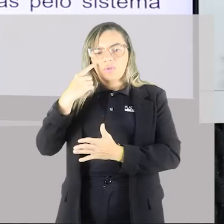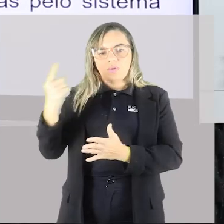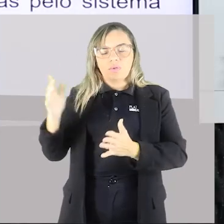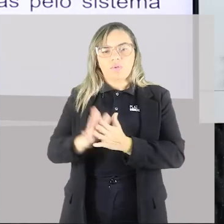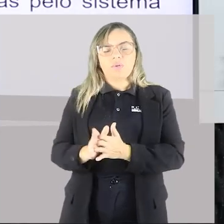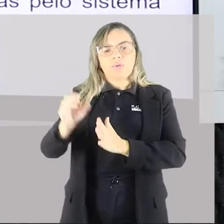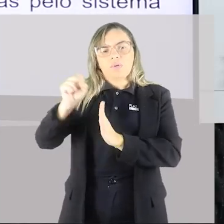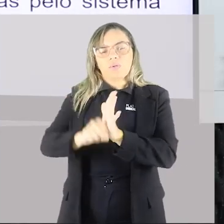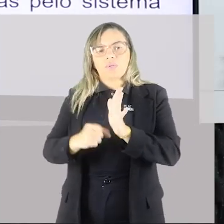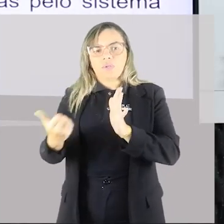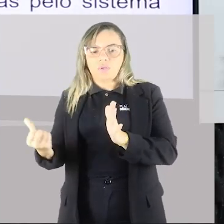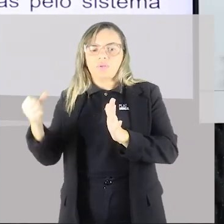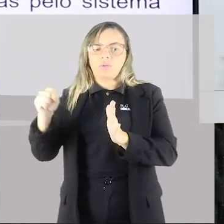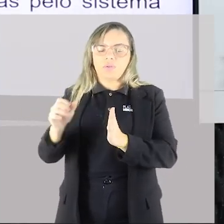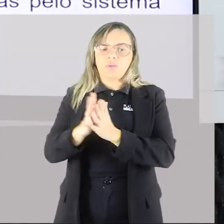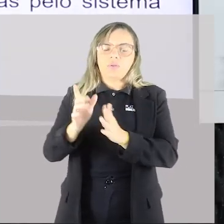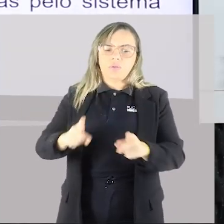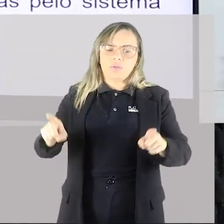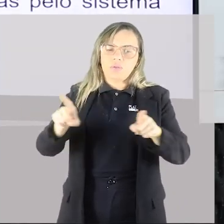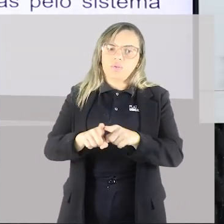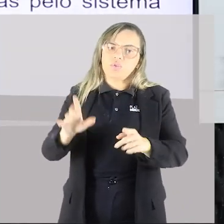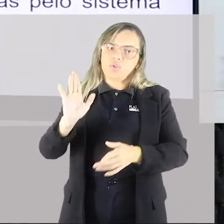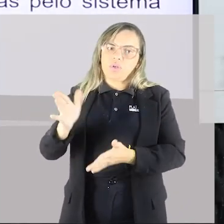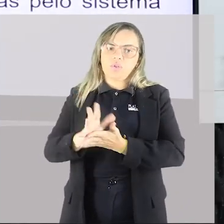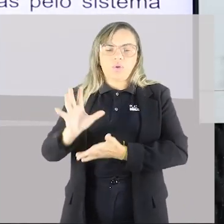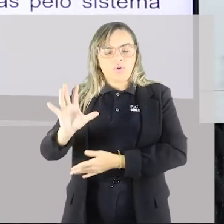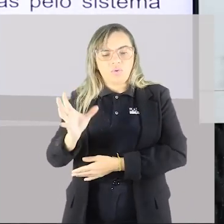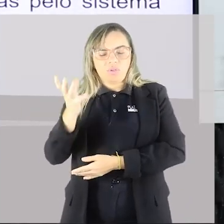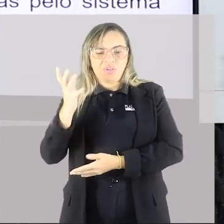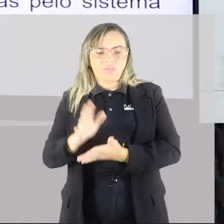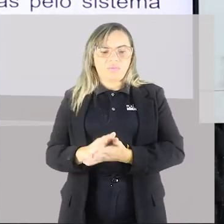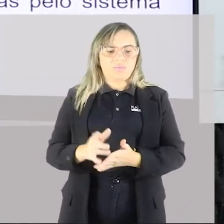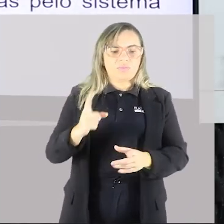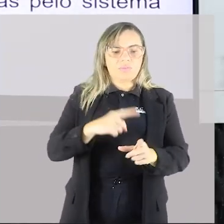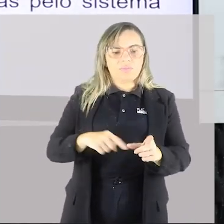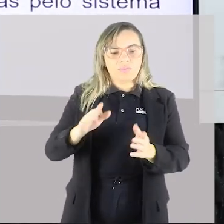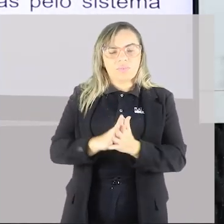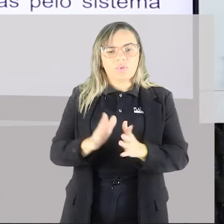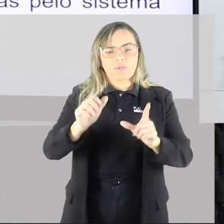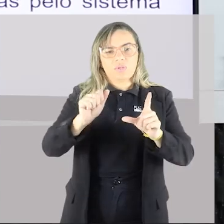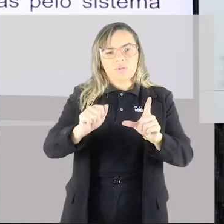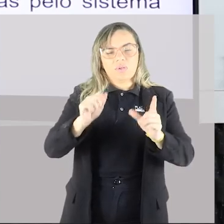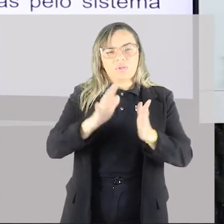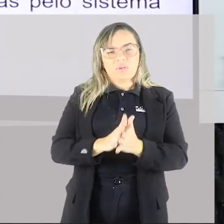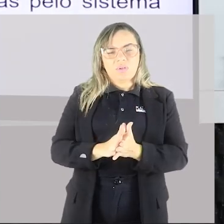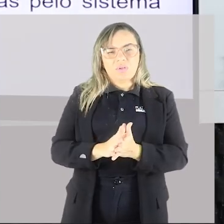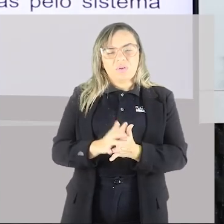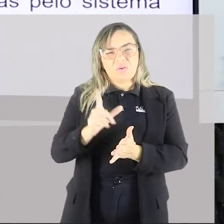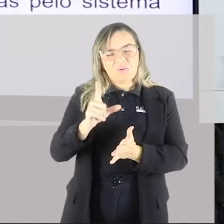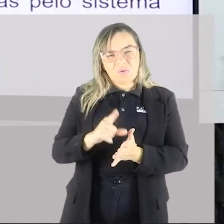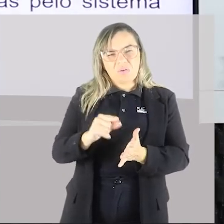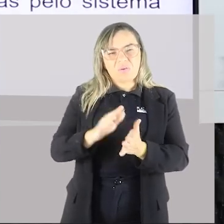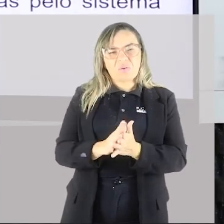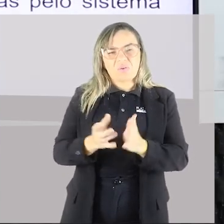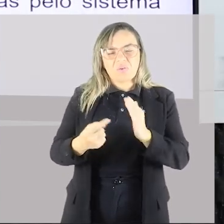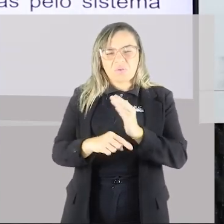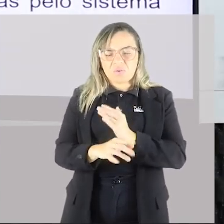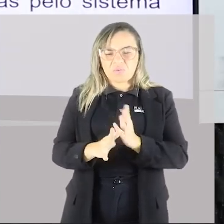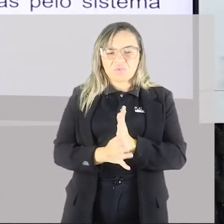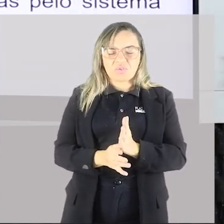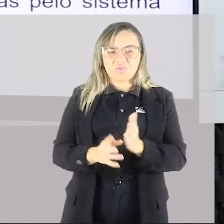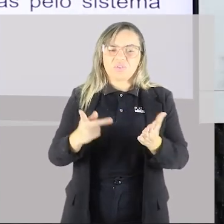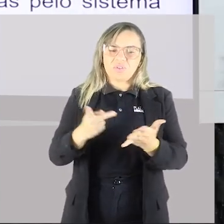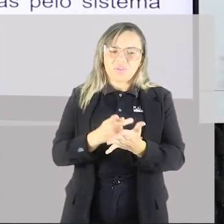século XVIII também, onde já não acontece tanto isto. Então a letra A fica um pouquinho distante daquilo que nós